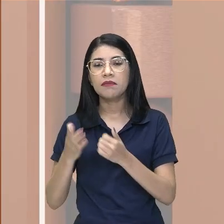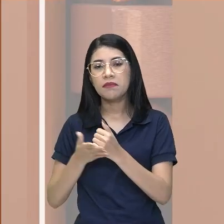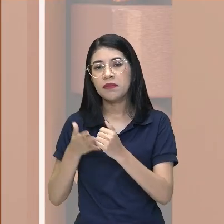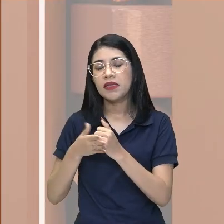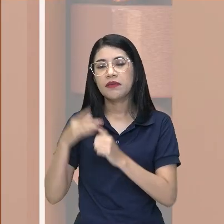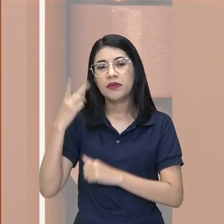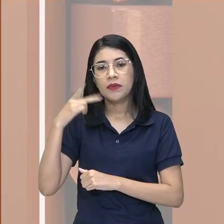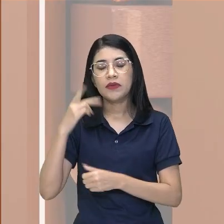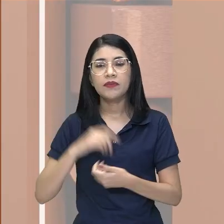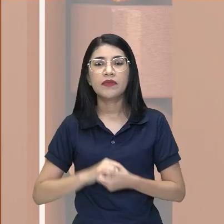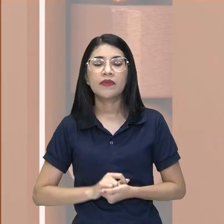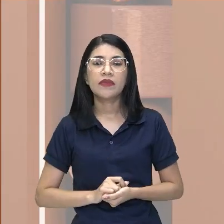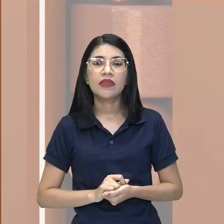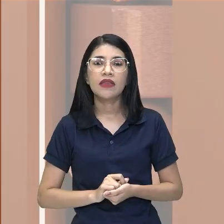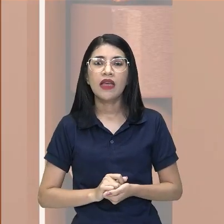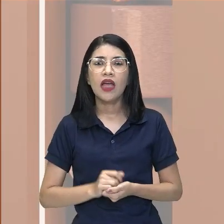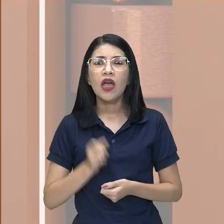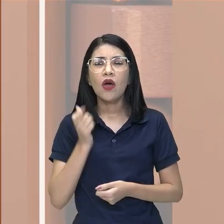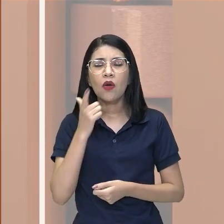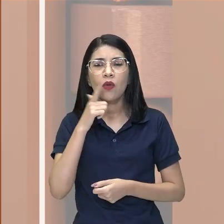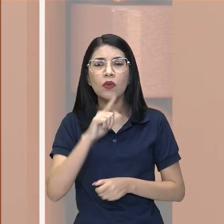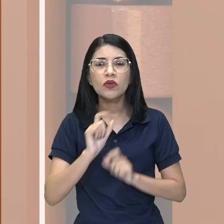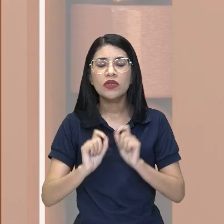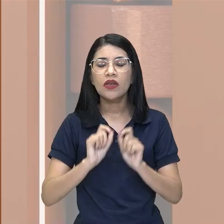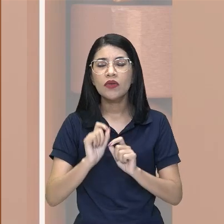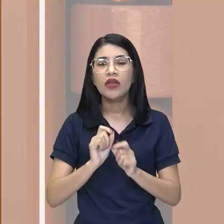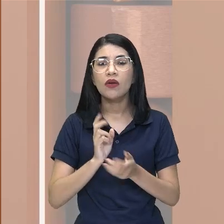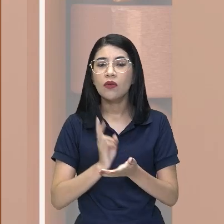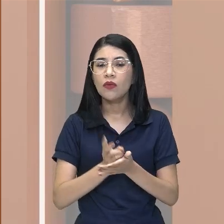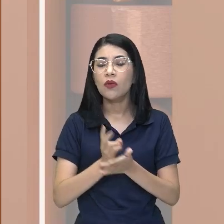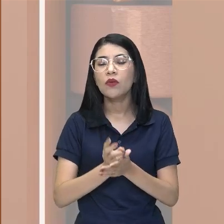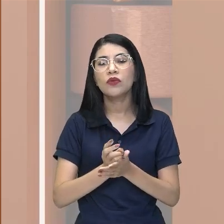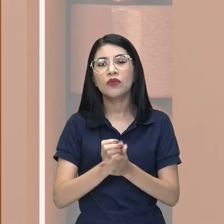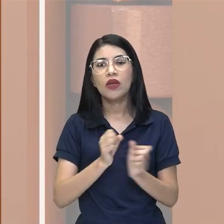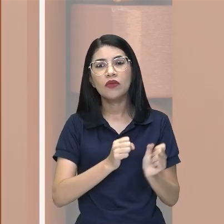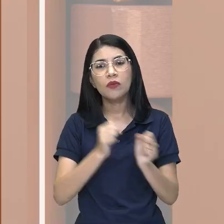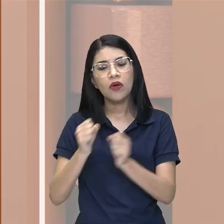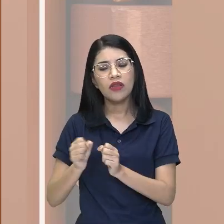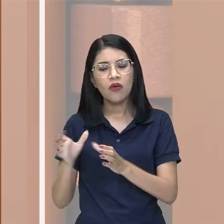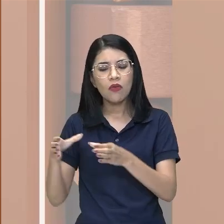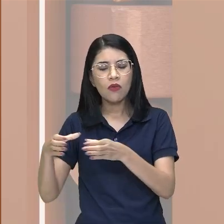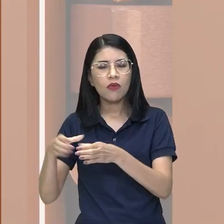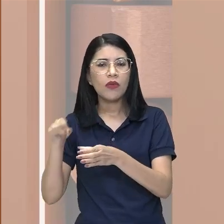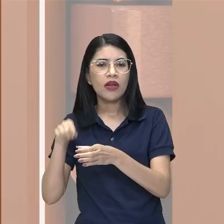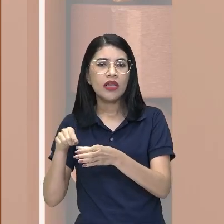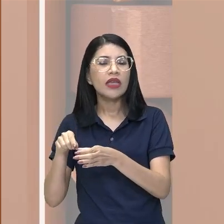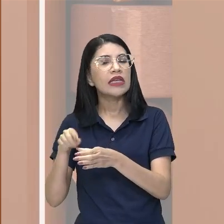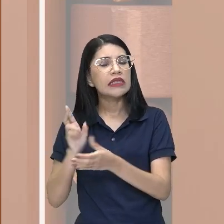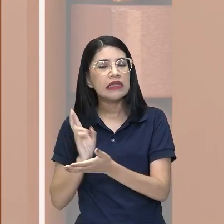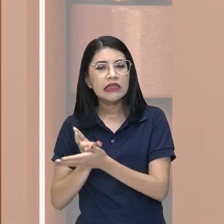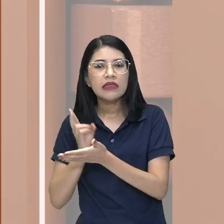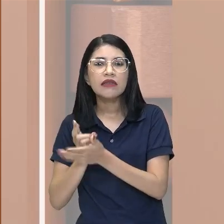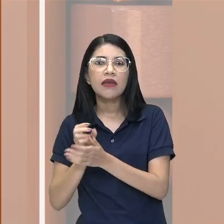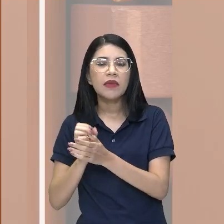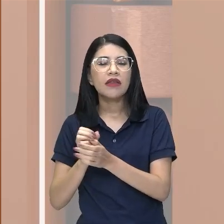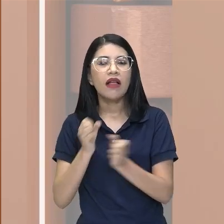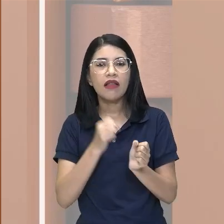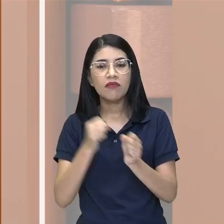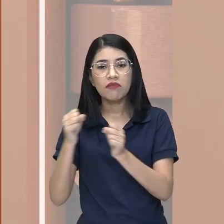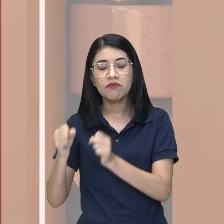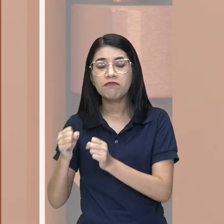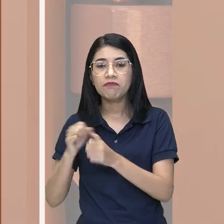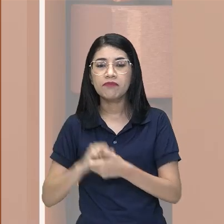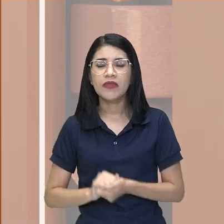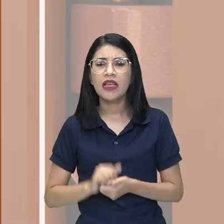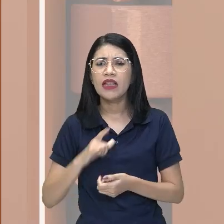de subterfúgios conseguem se manter no poder. É um grupo político que se mantém no poder. Existem